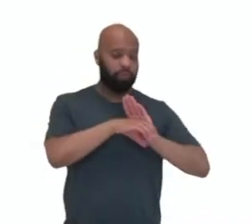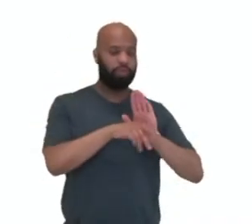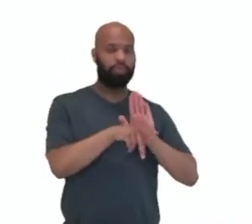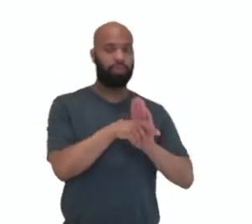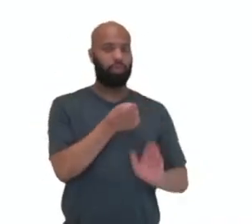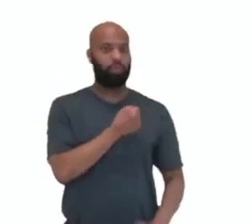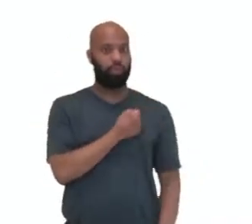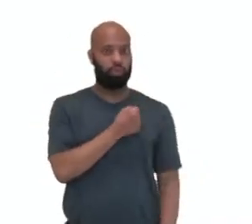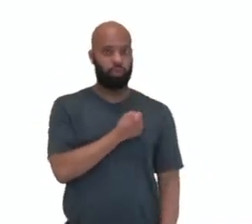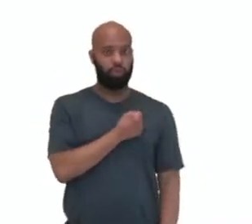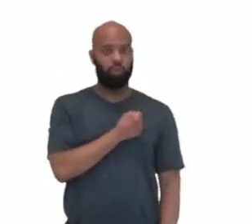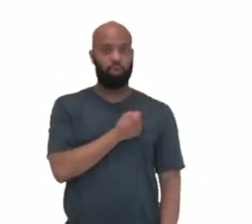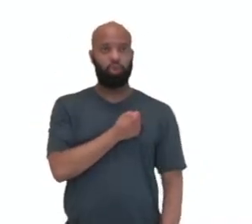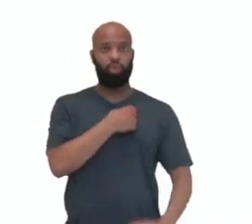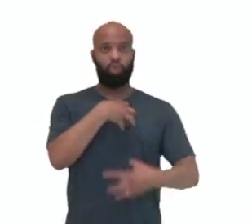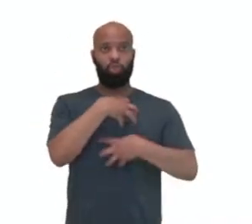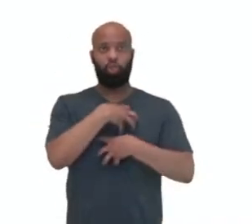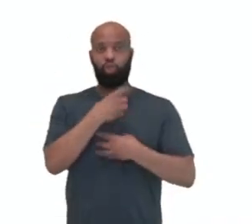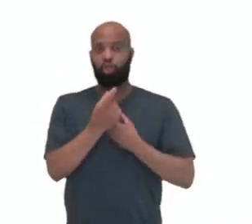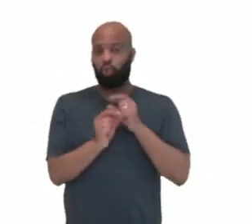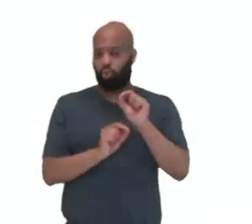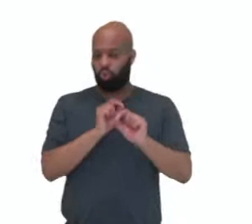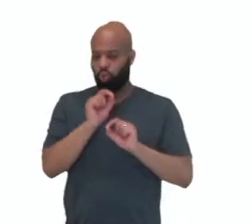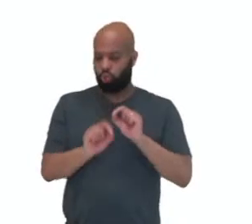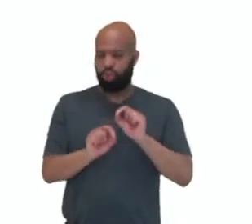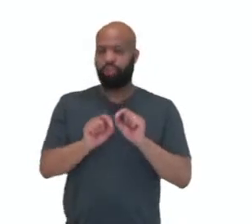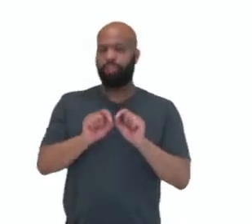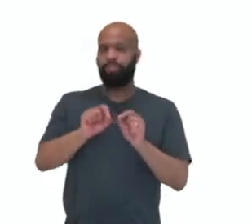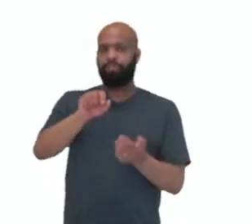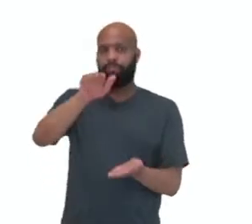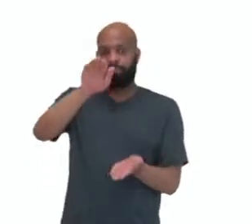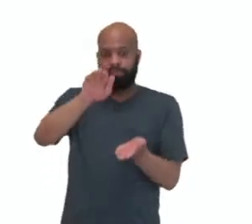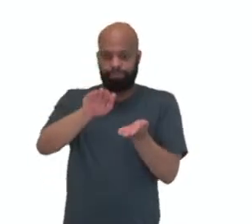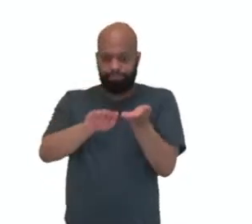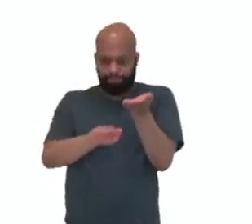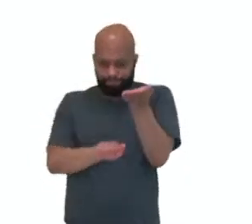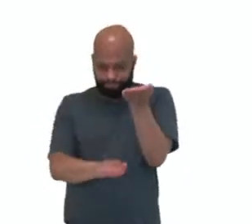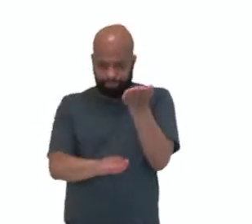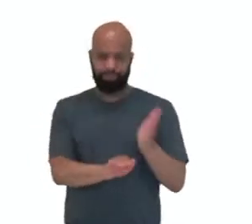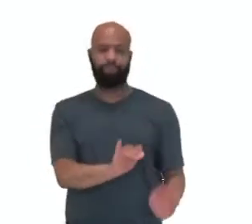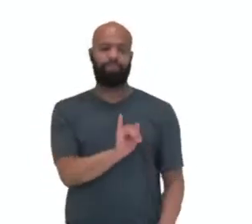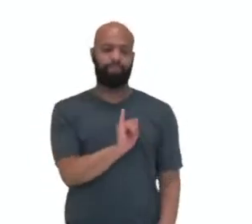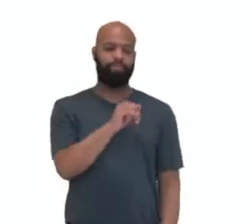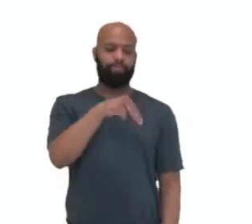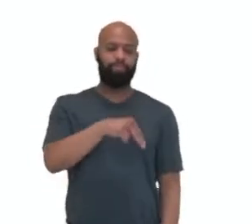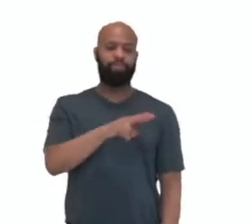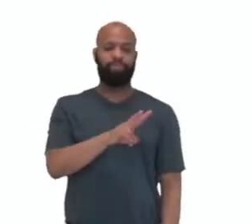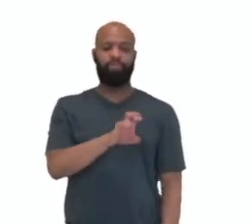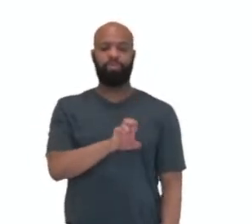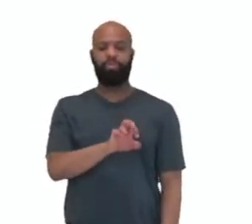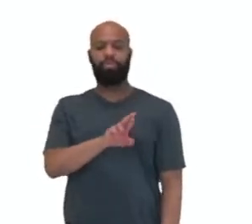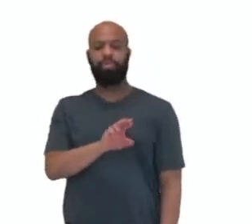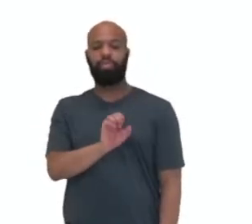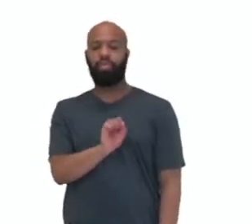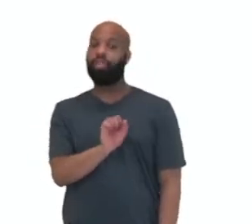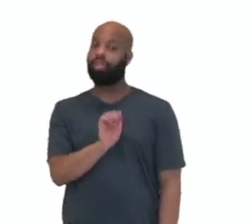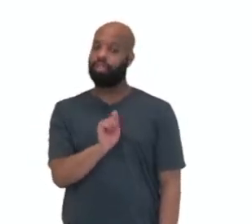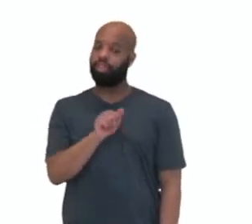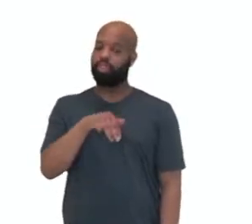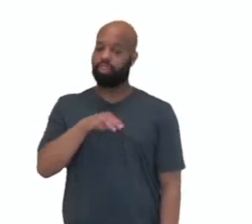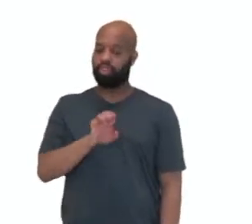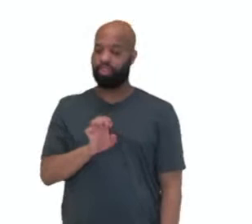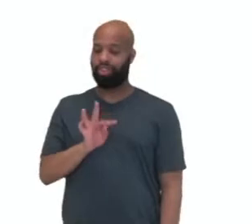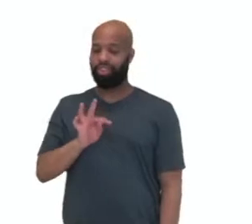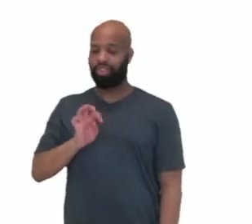números indiretamente, né, inversamente proporcionais. E também utilizar o conceito de